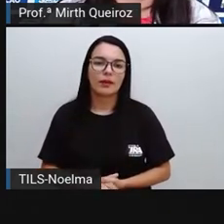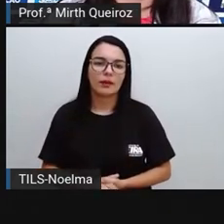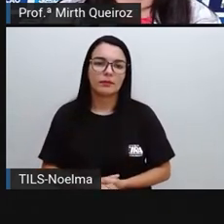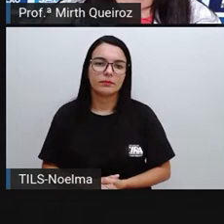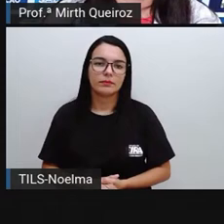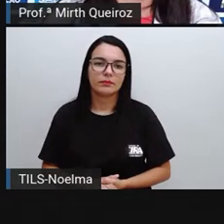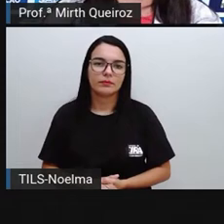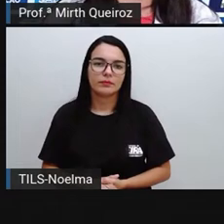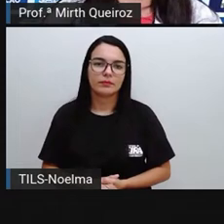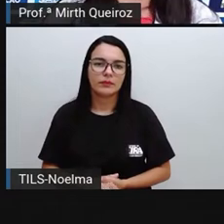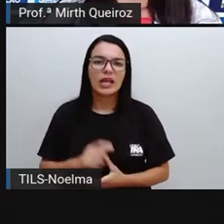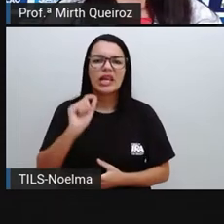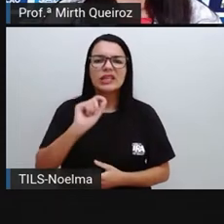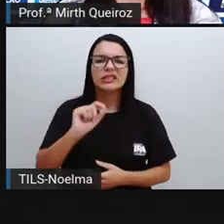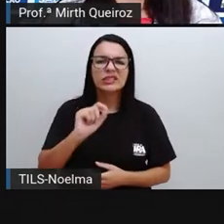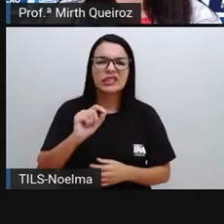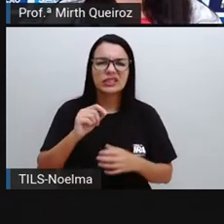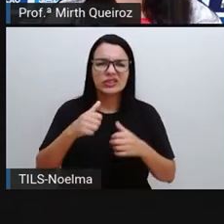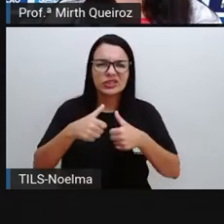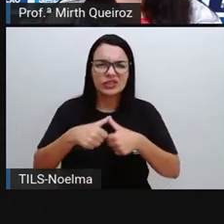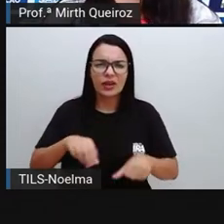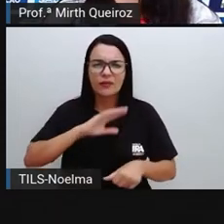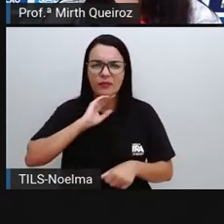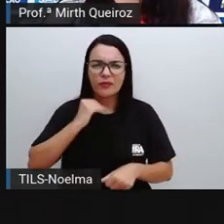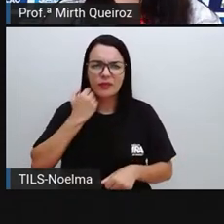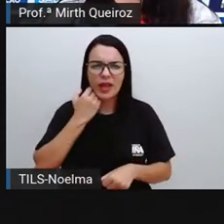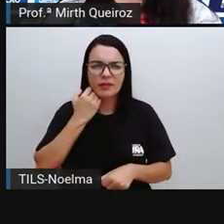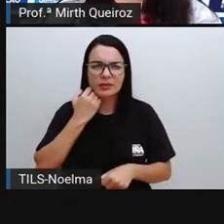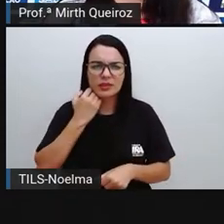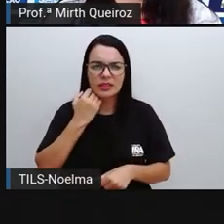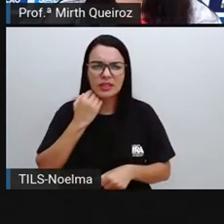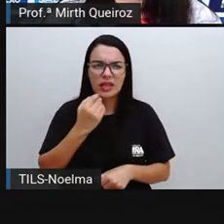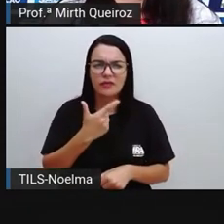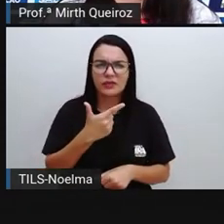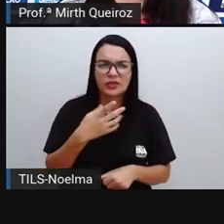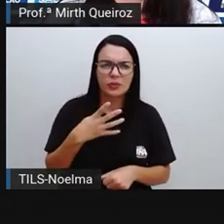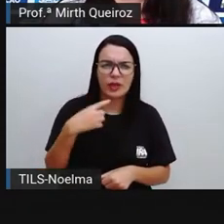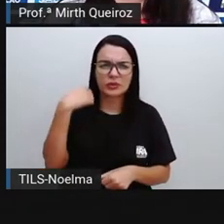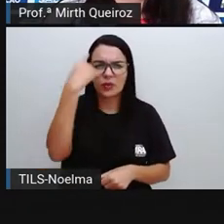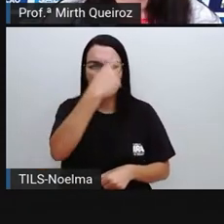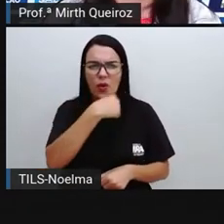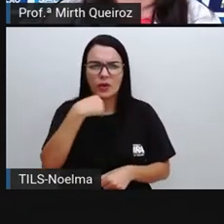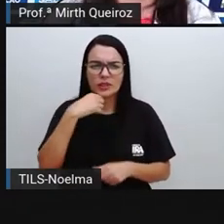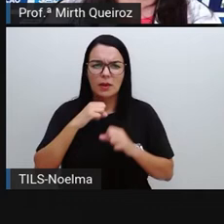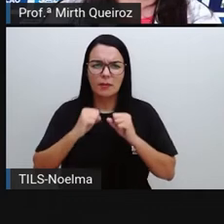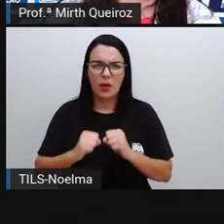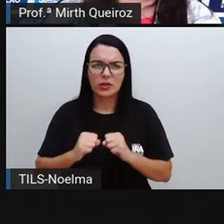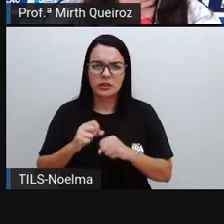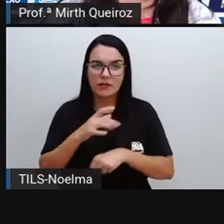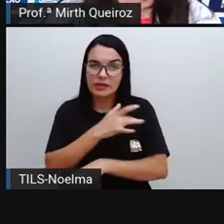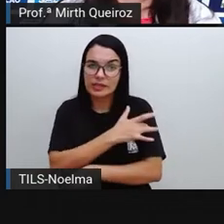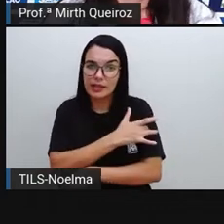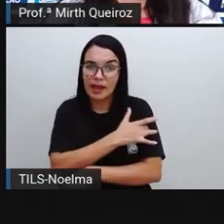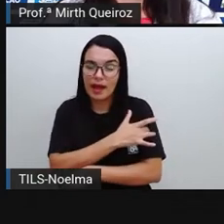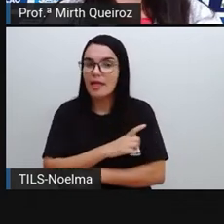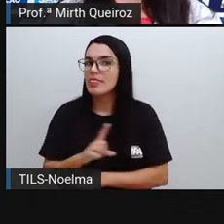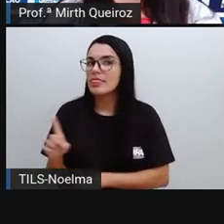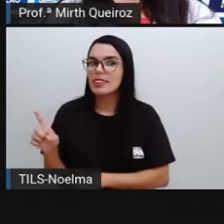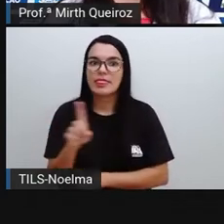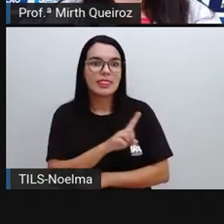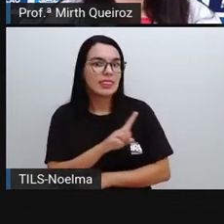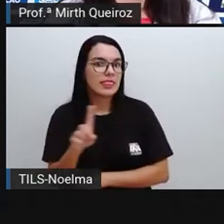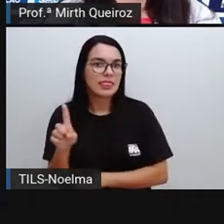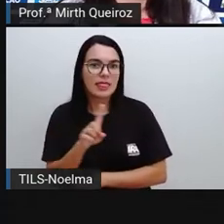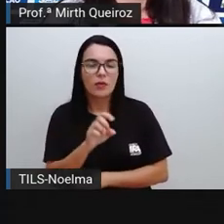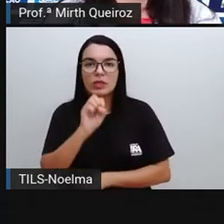certo? Quem está ou esteve com febre nas últimas 24 horas, pode se vacinar? Não. Se você